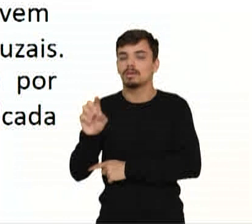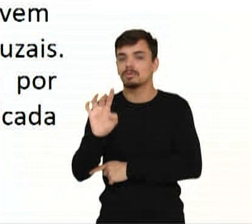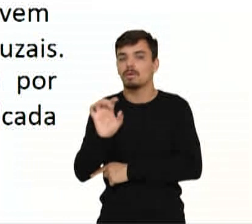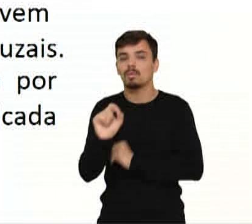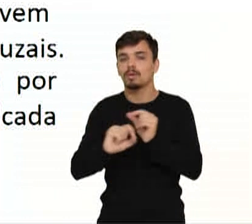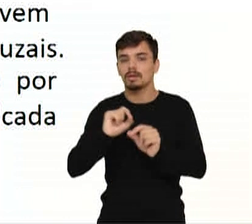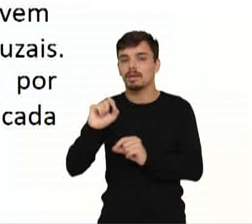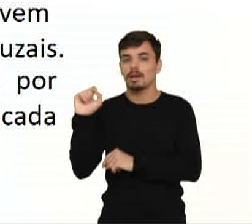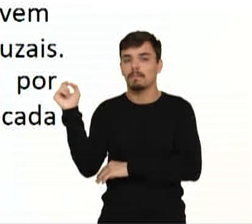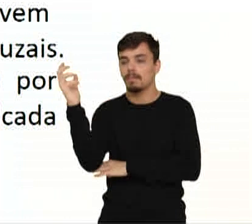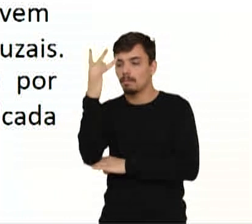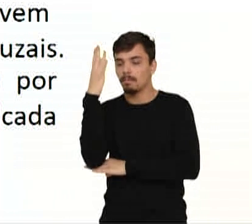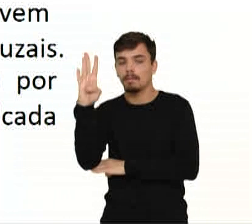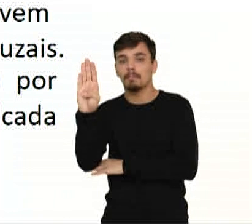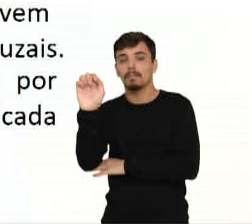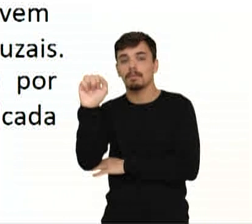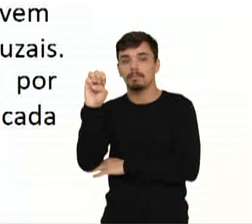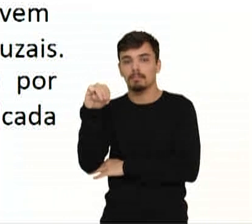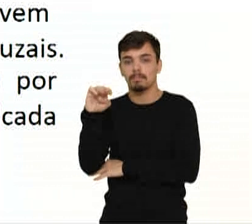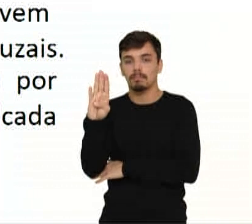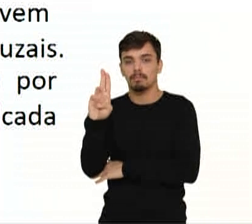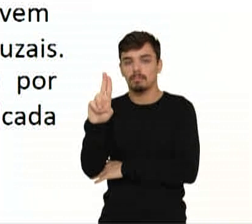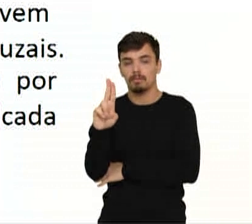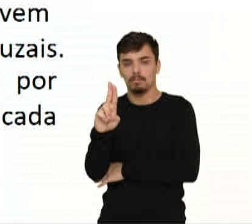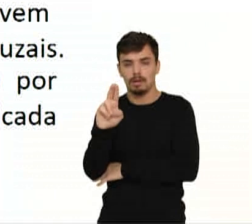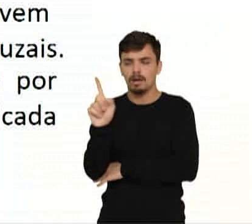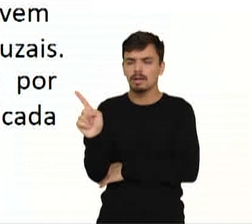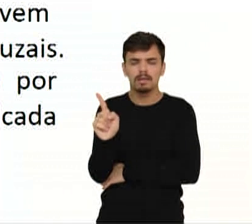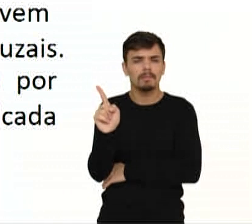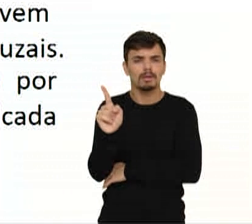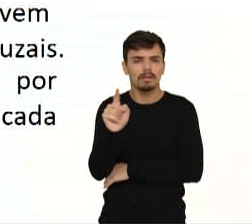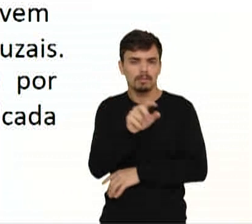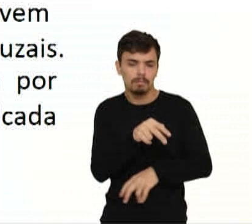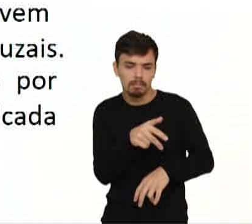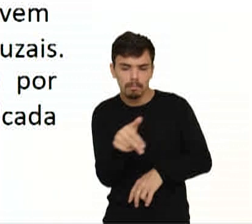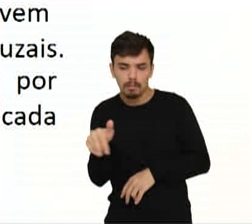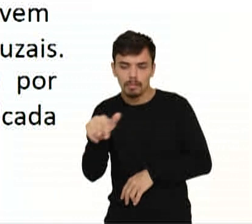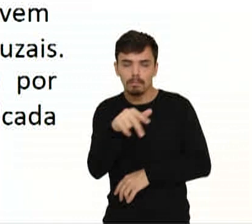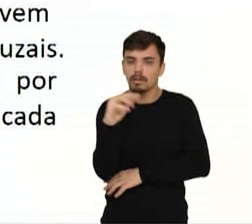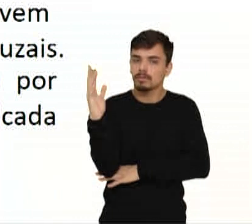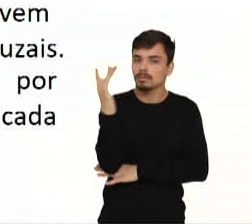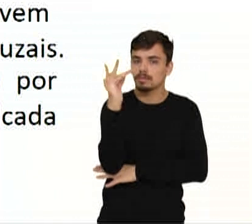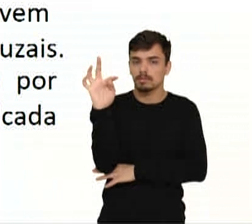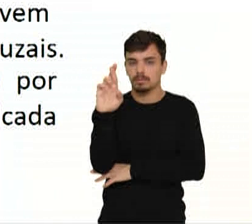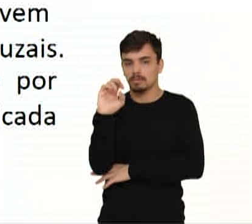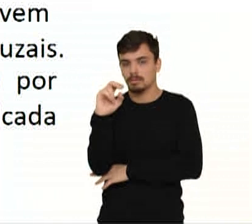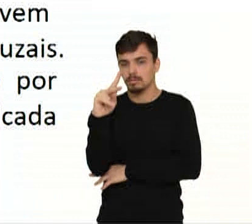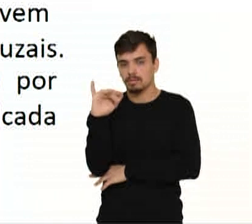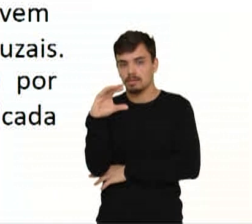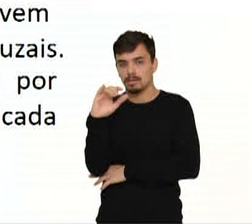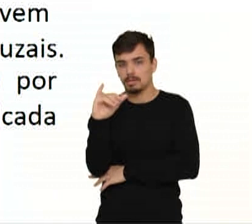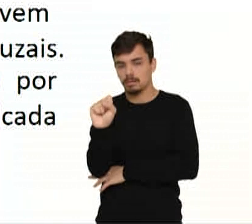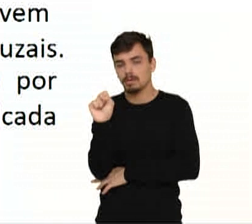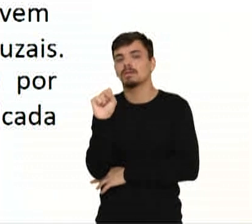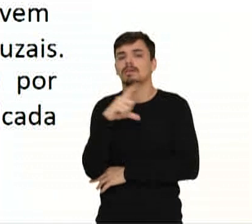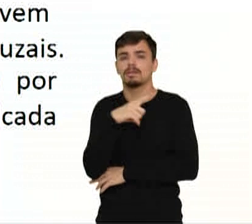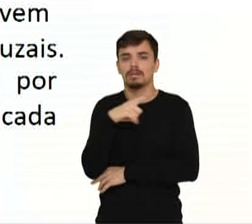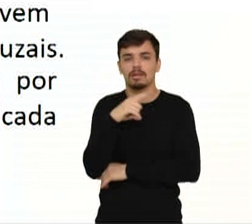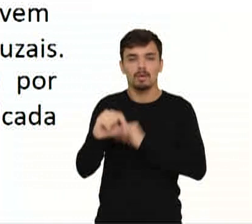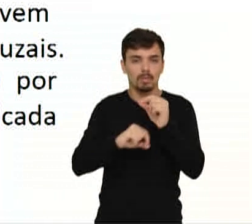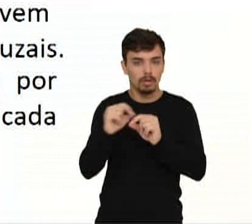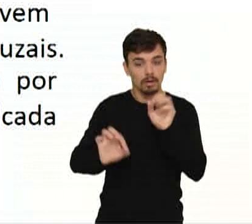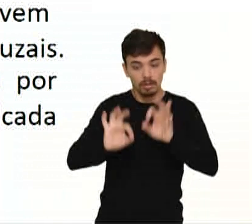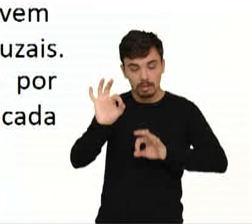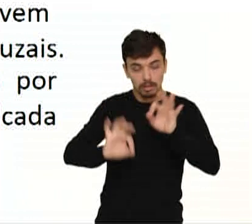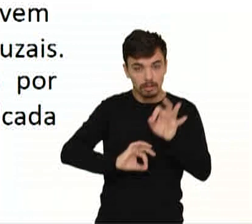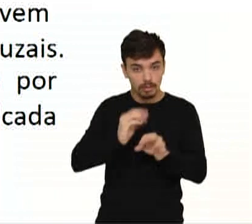bambuzais. Naqueles tempos, eles desfilavam sua fofura até mesmo por florestas tropicais e tinham uma dieta bem mais